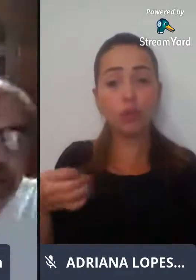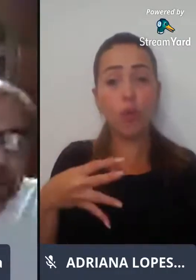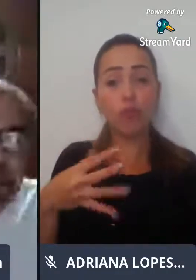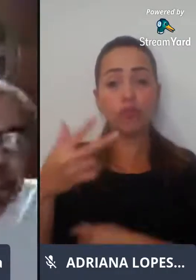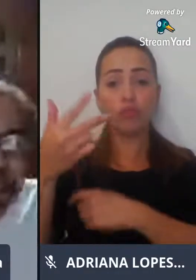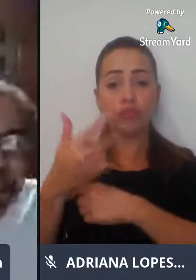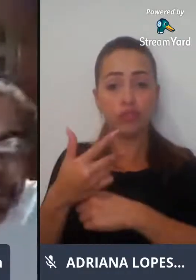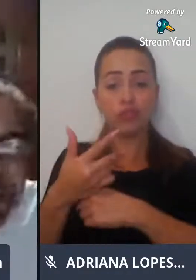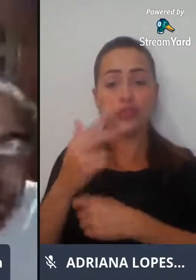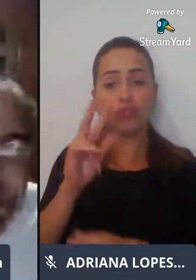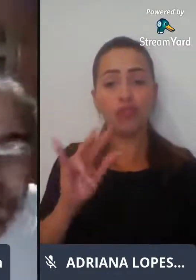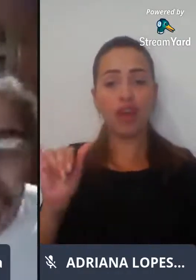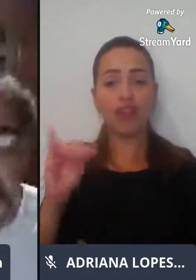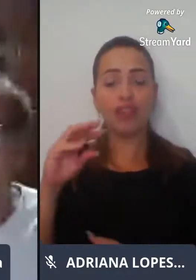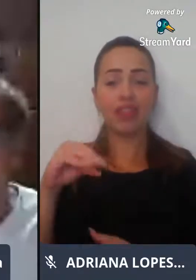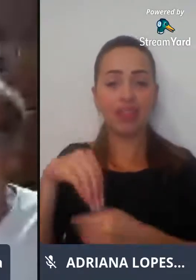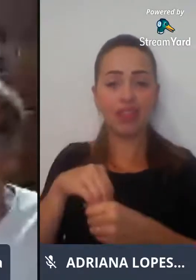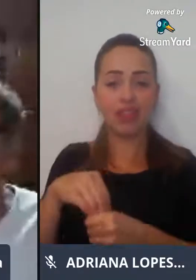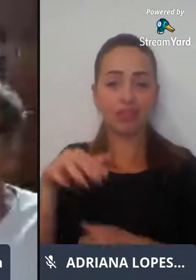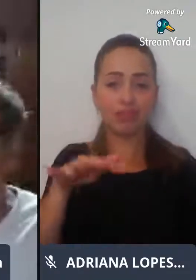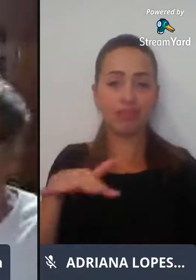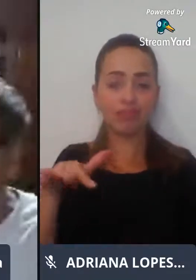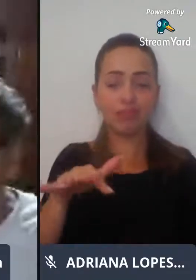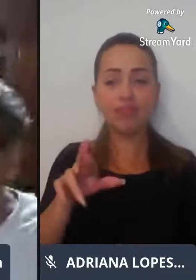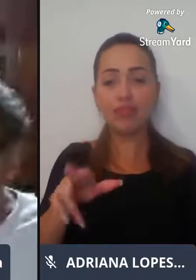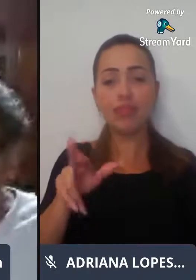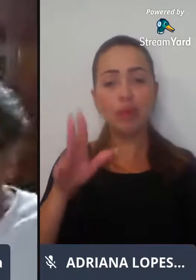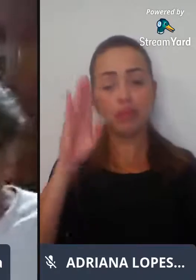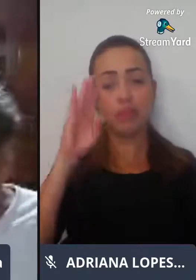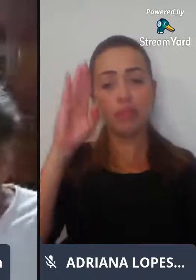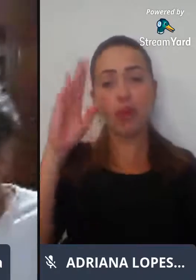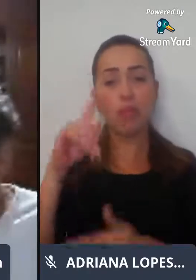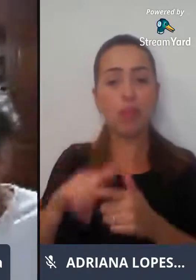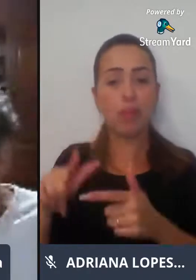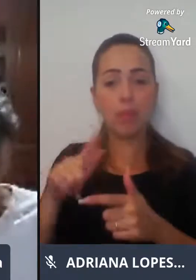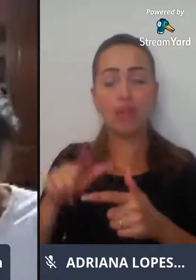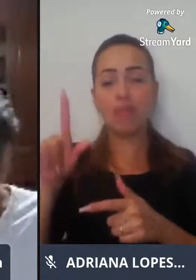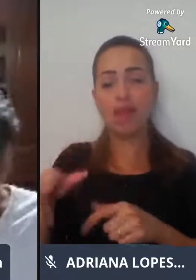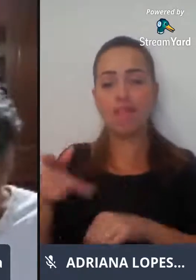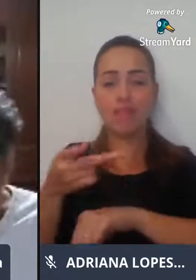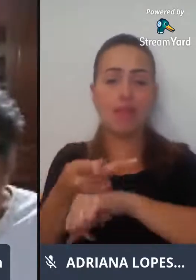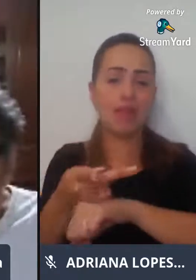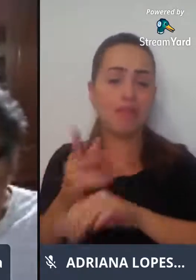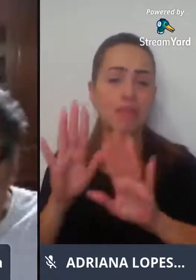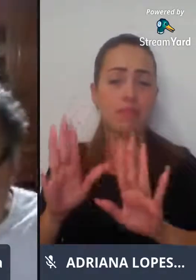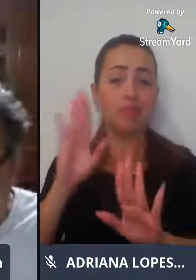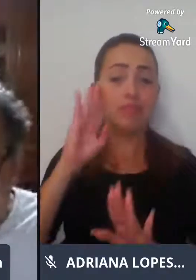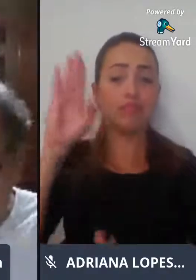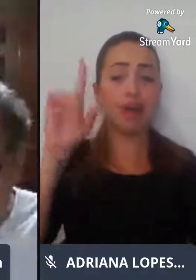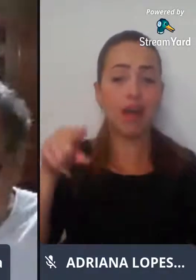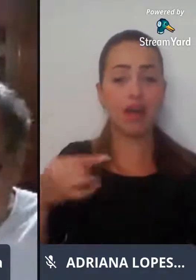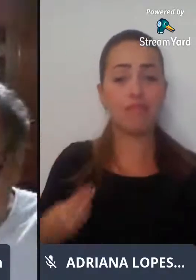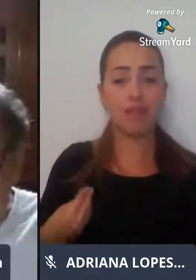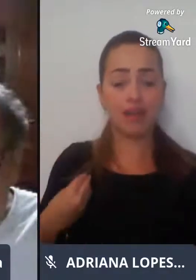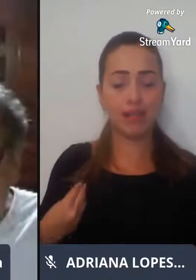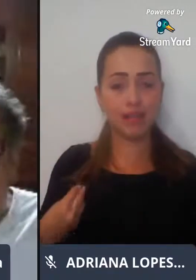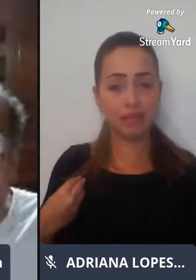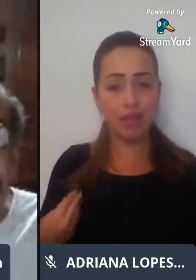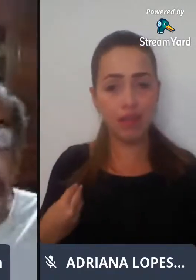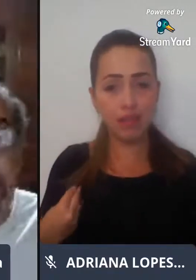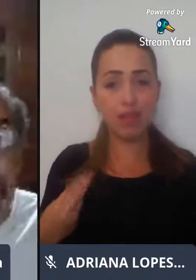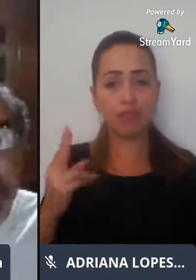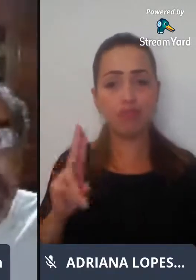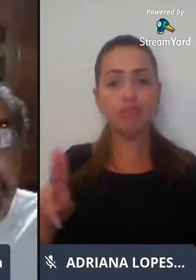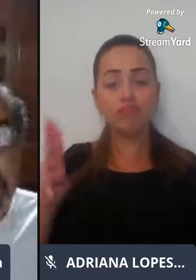estaria nessa questão, que a grande questão não é o prêmio ou tal, mas sim a participação,